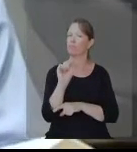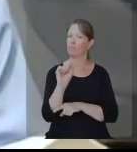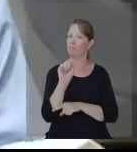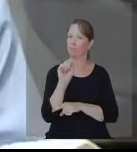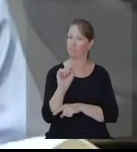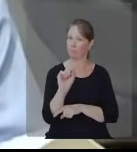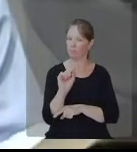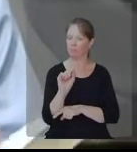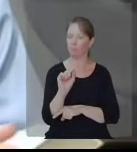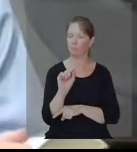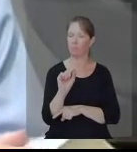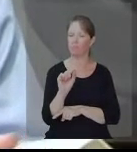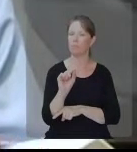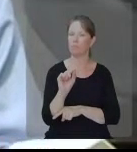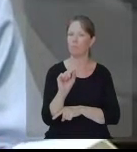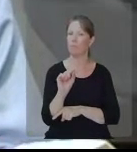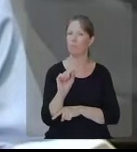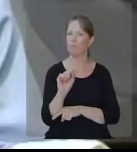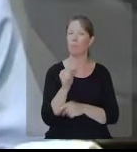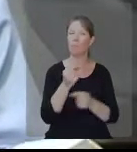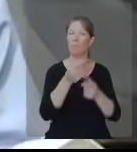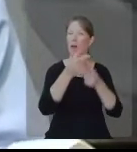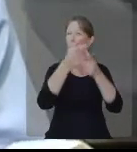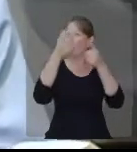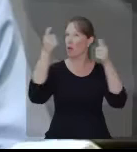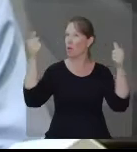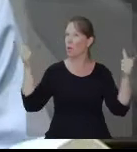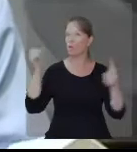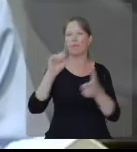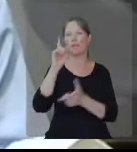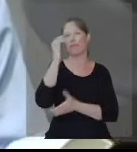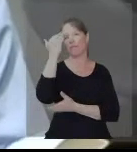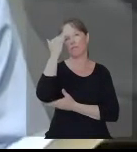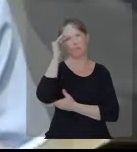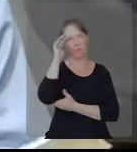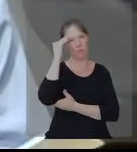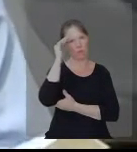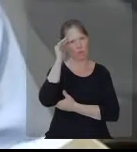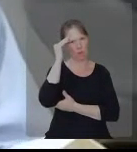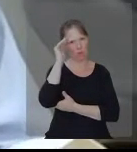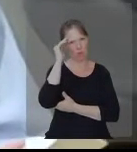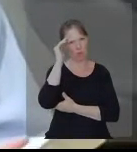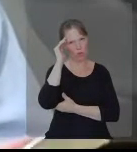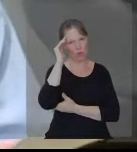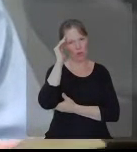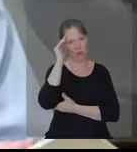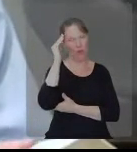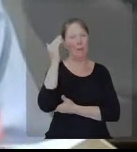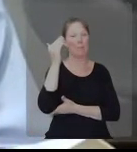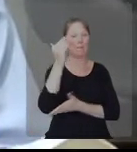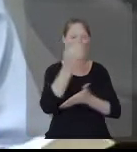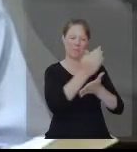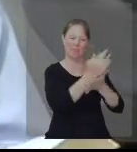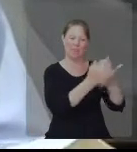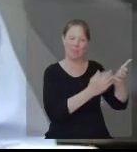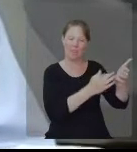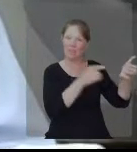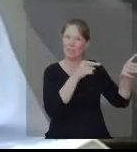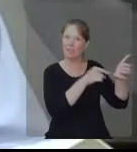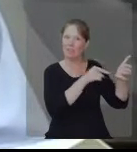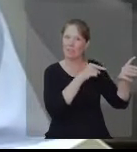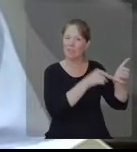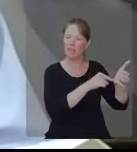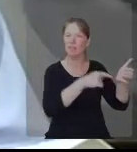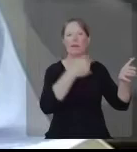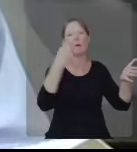alguma coisa que justamente muita gente não pratica. Isto é, para interpretar